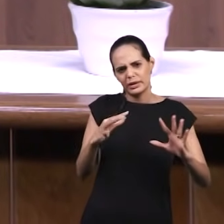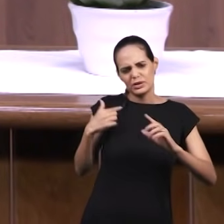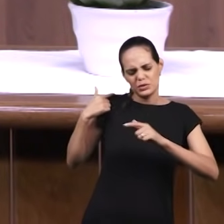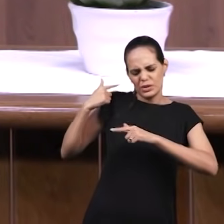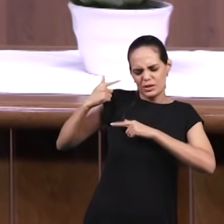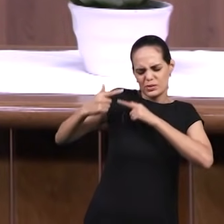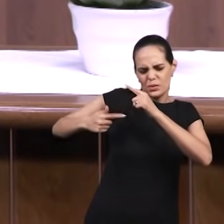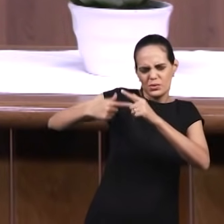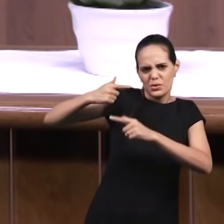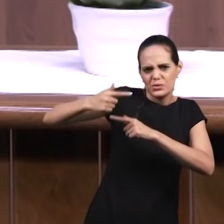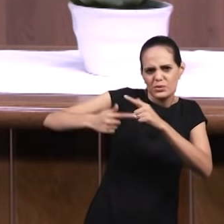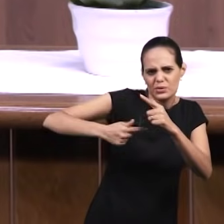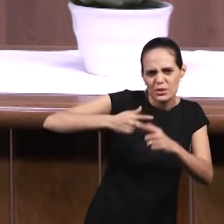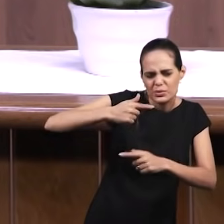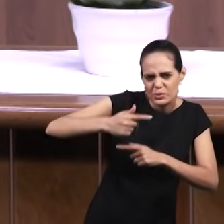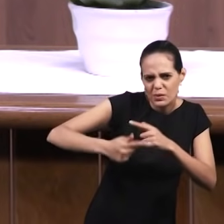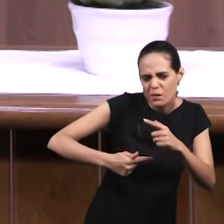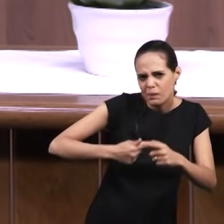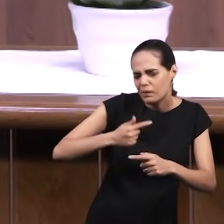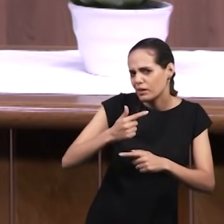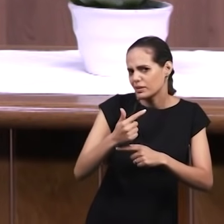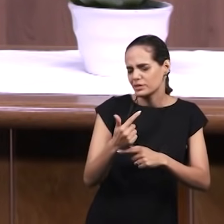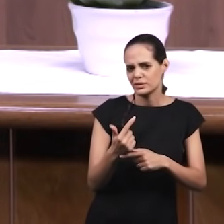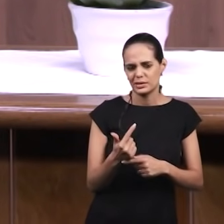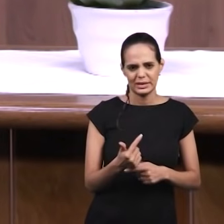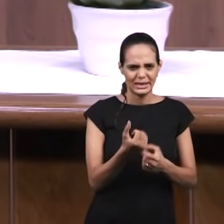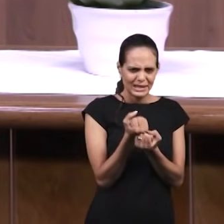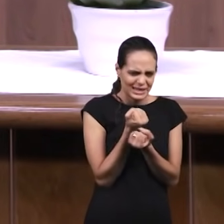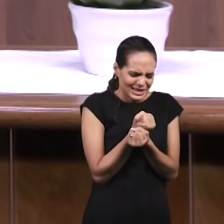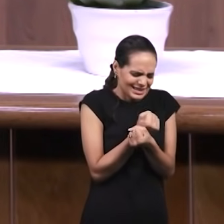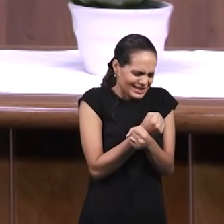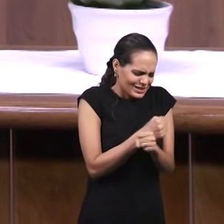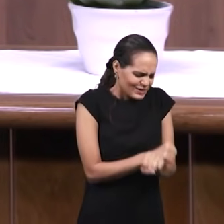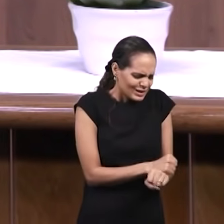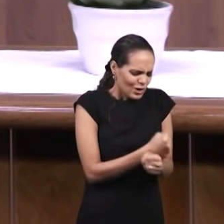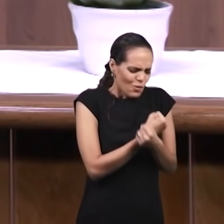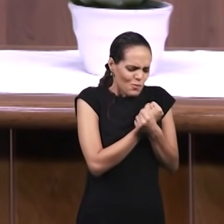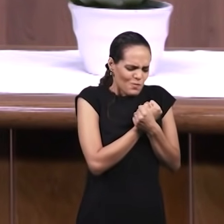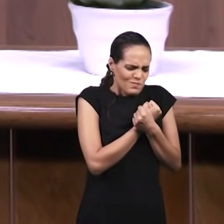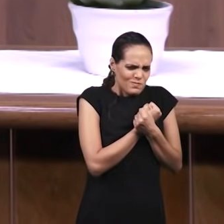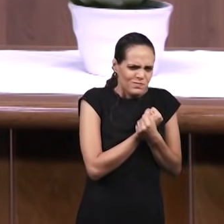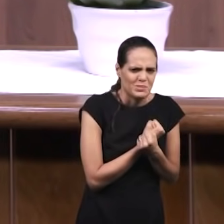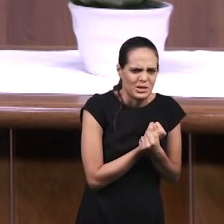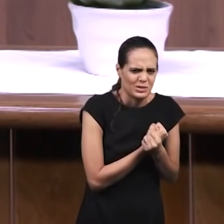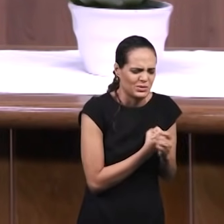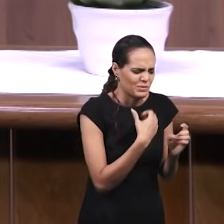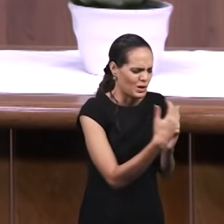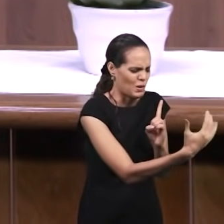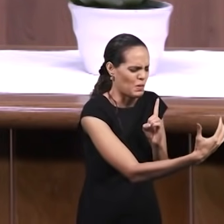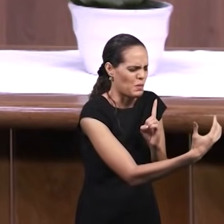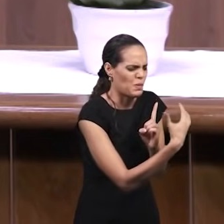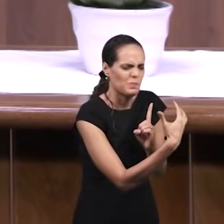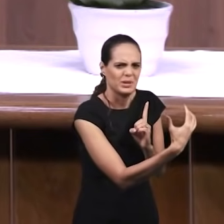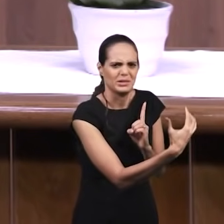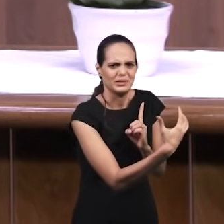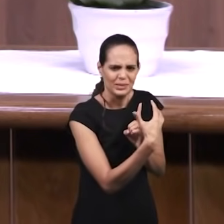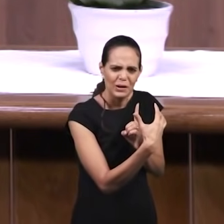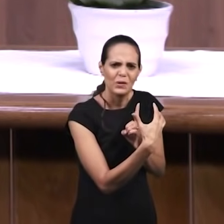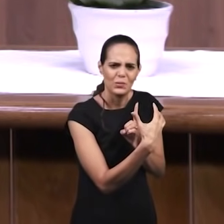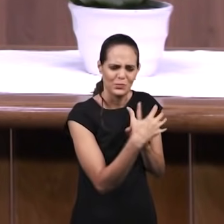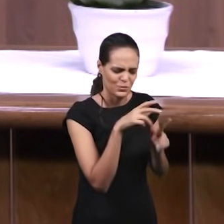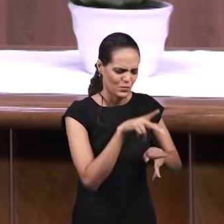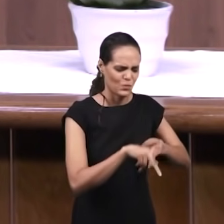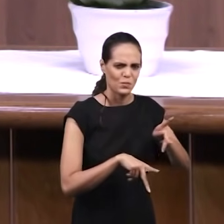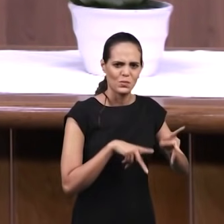se passaram e a escravidão, o peso, a opressão estava